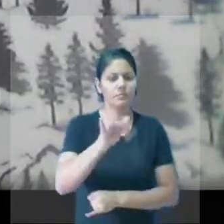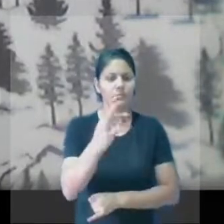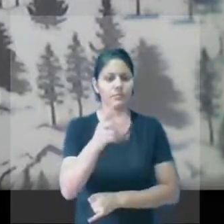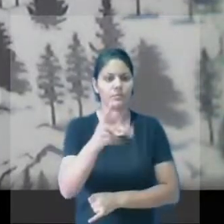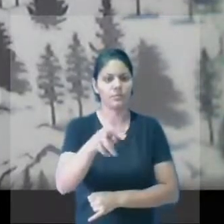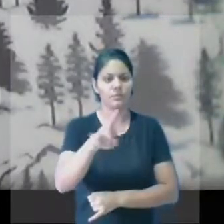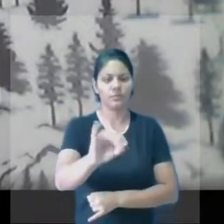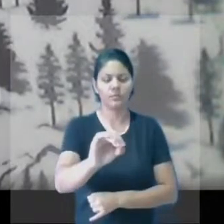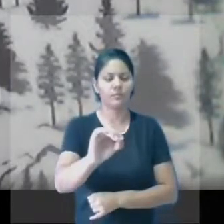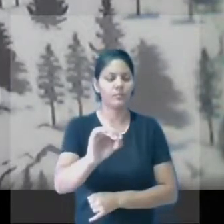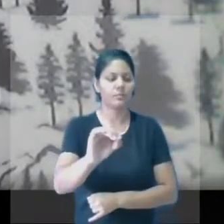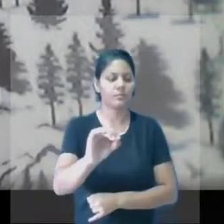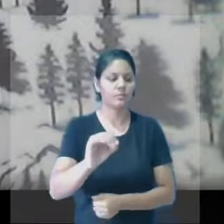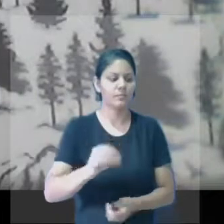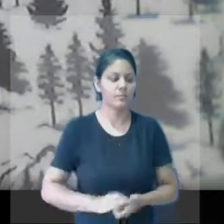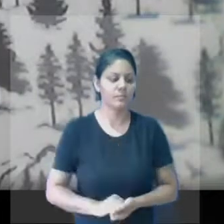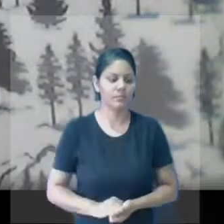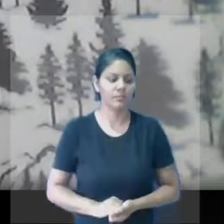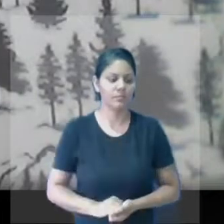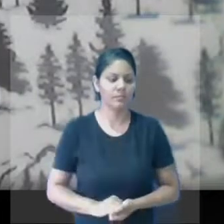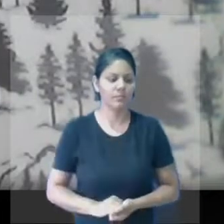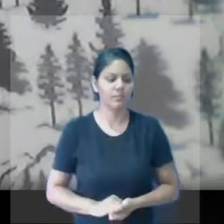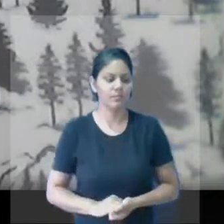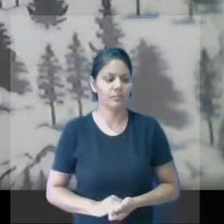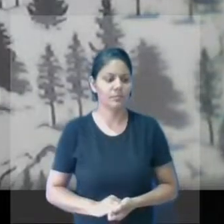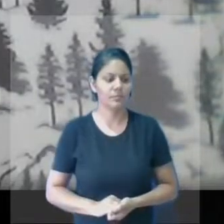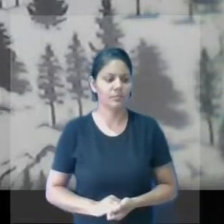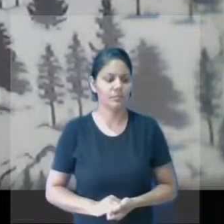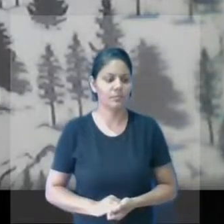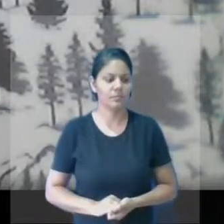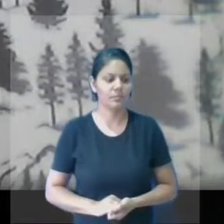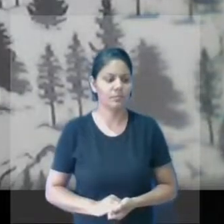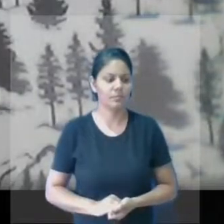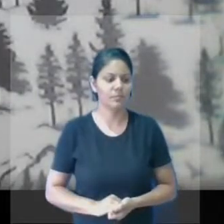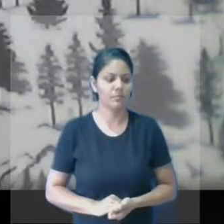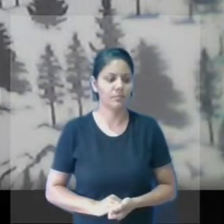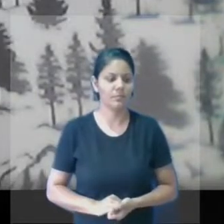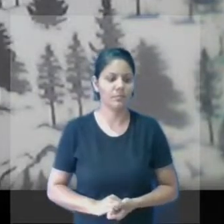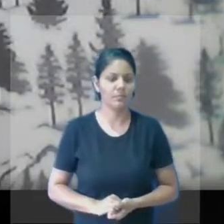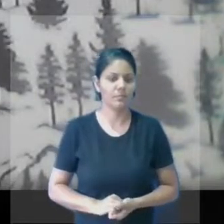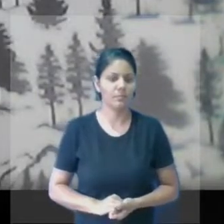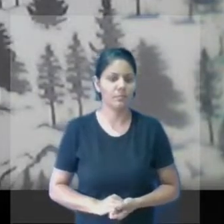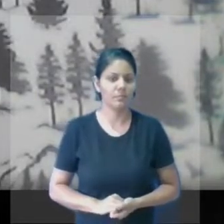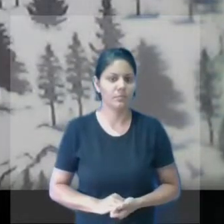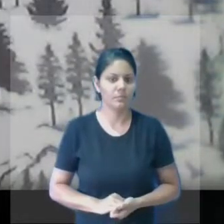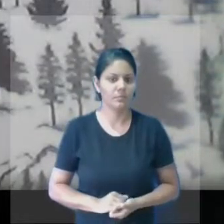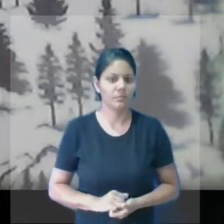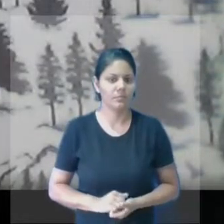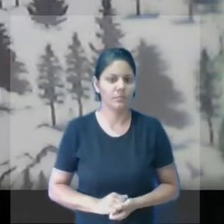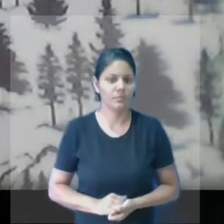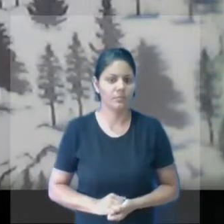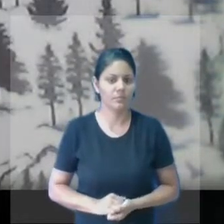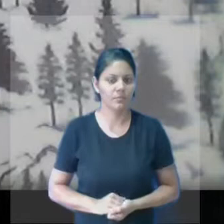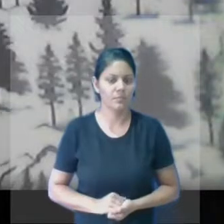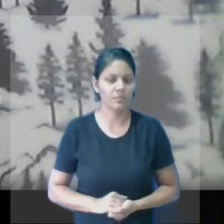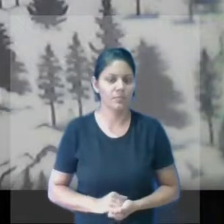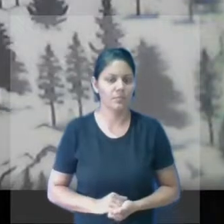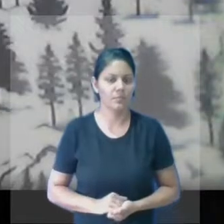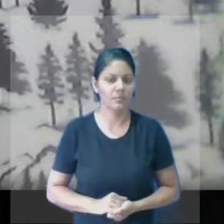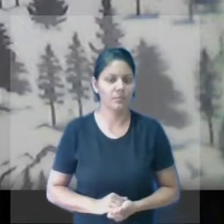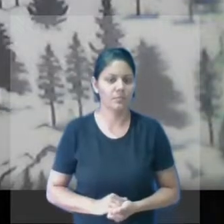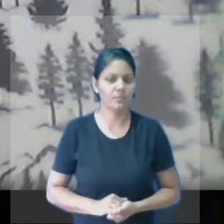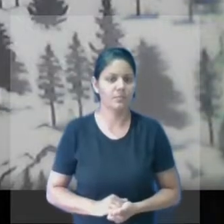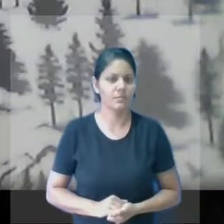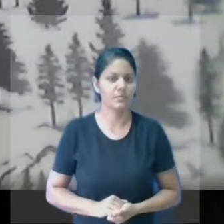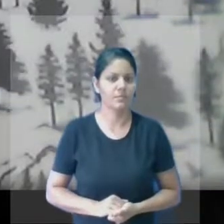da biblioteca, né, por meio de seus serviços de informação, caracteriza-se como um componente estratégico de suporte